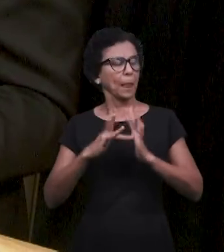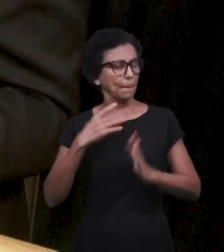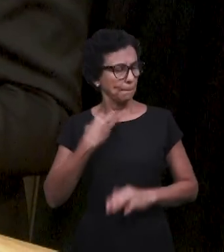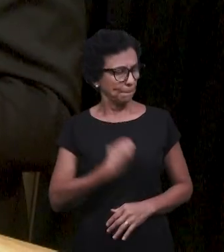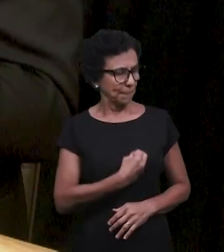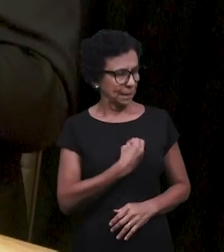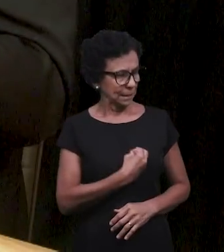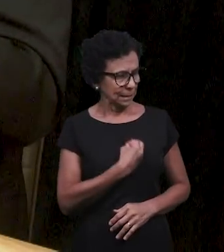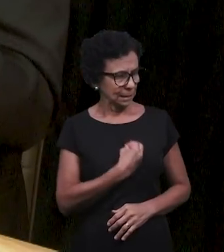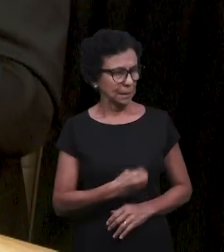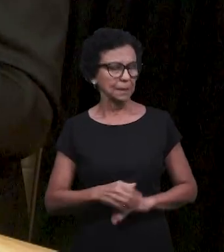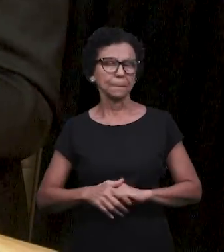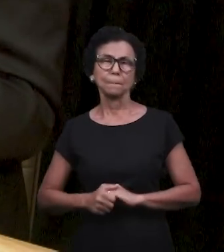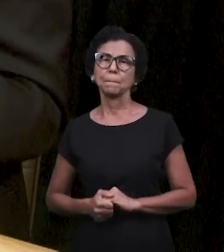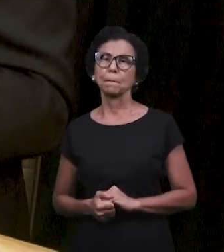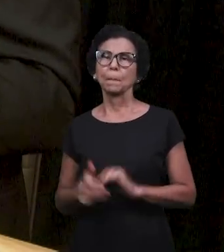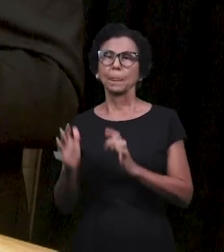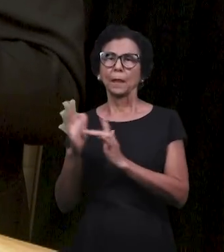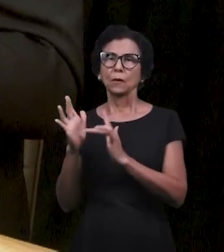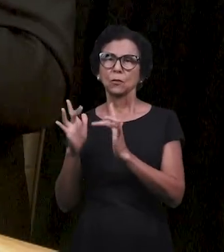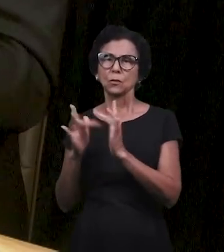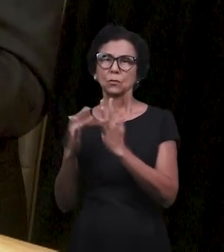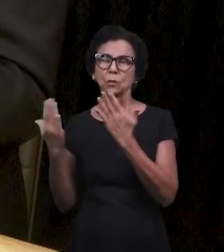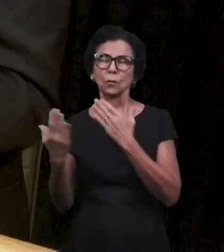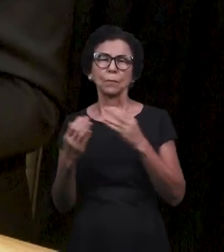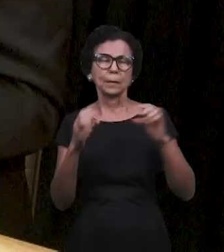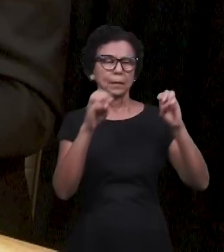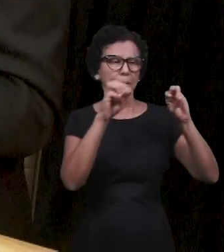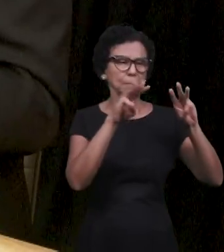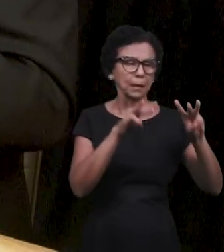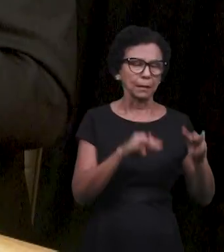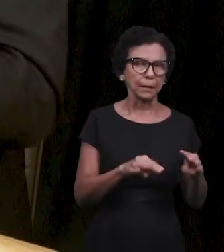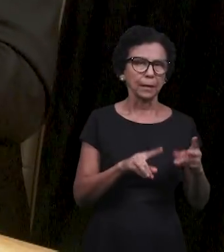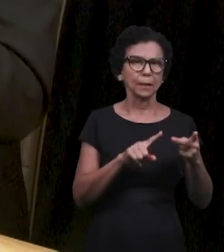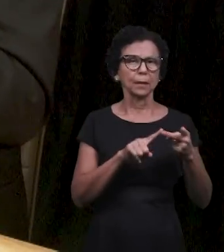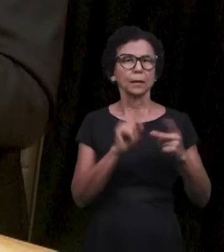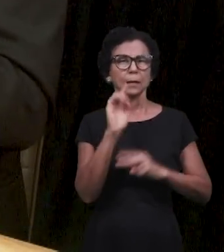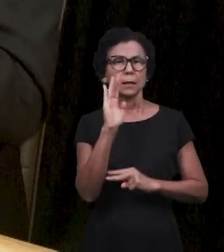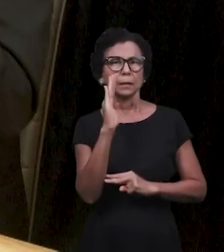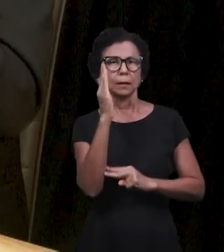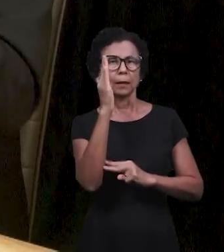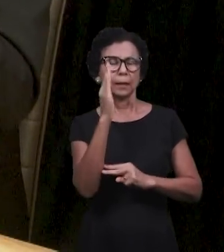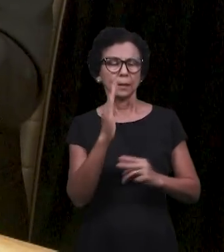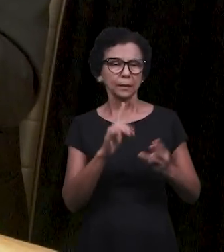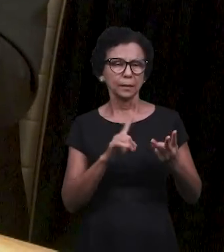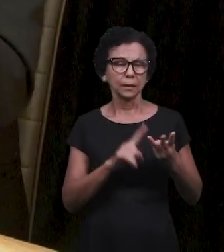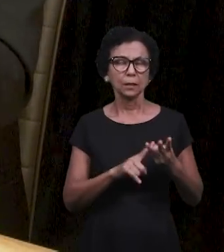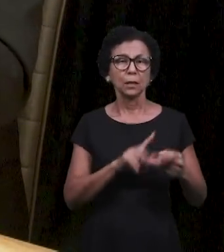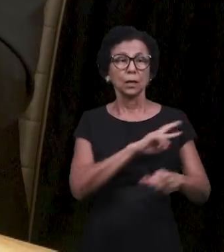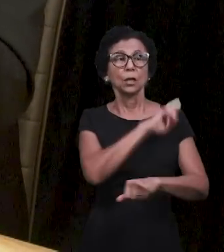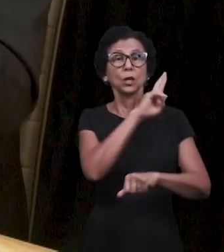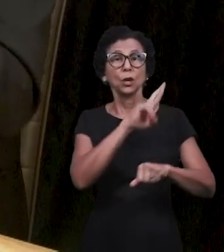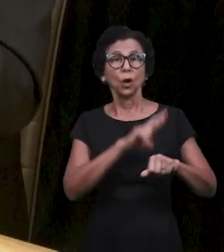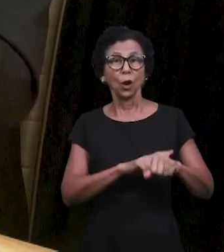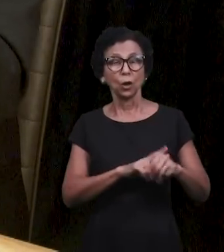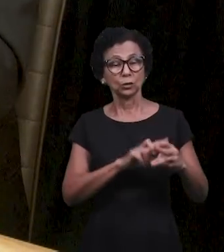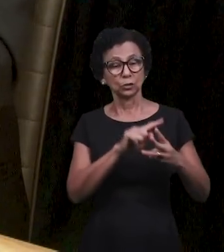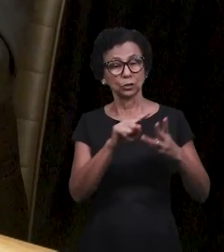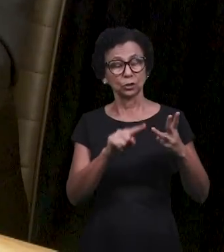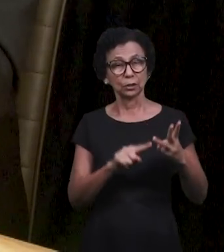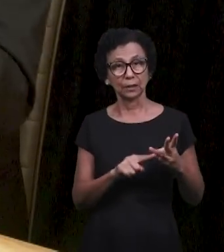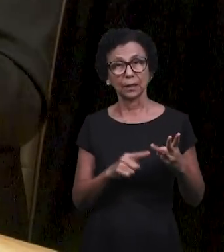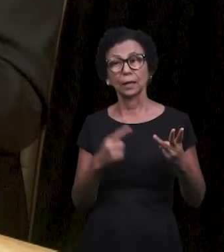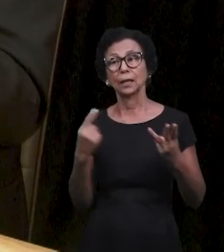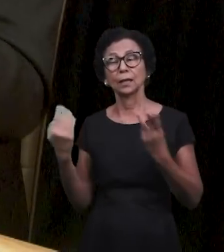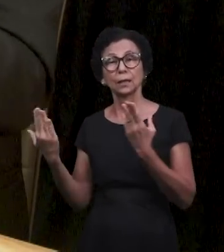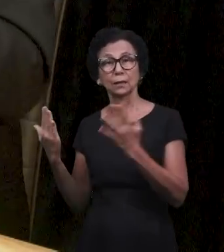era o lenho, Jesus era o maná, Jesus era a rocha, e ele continua presente na vida da